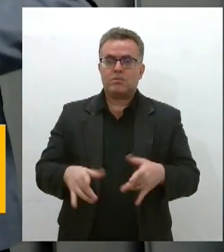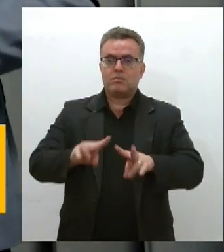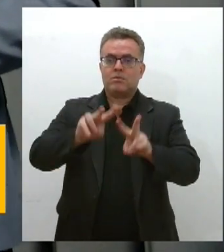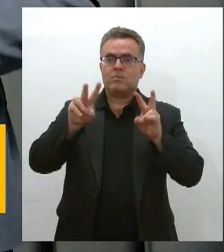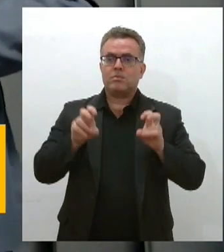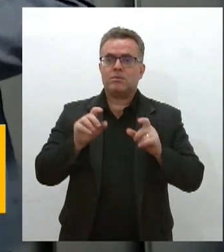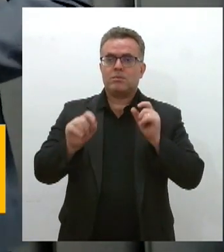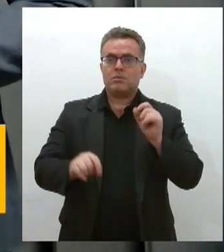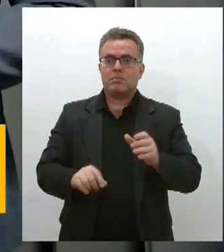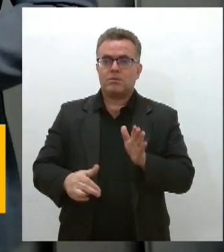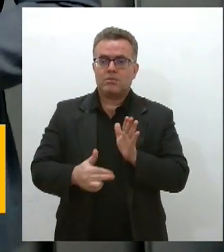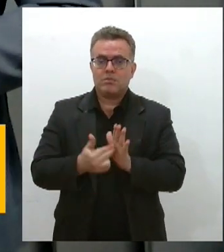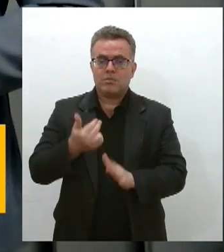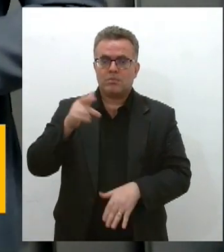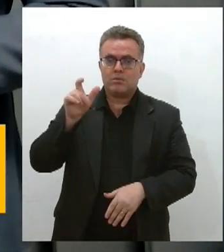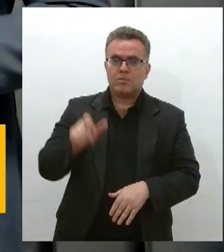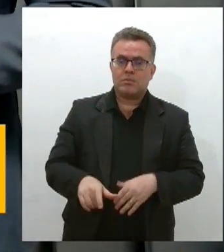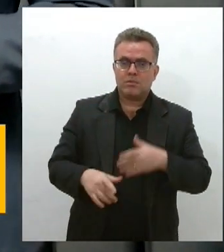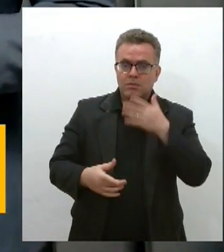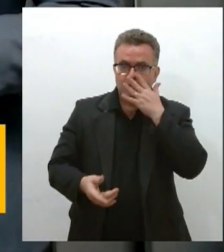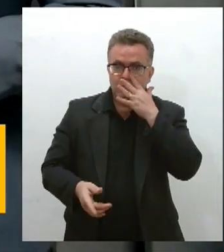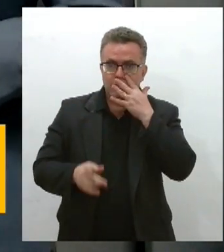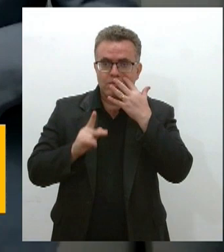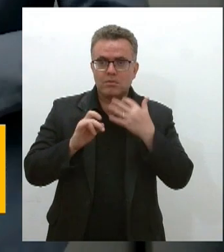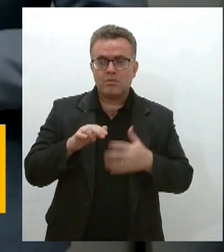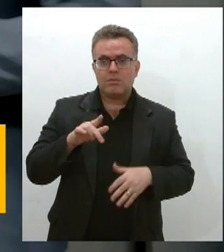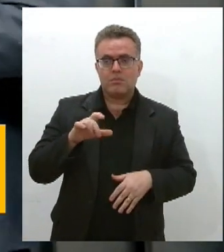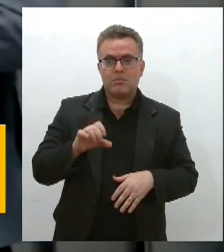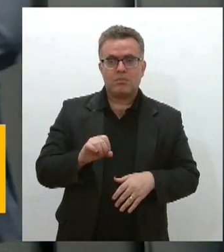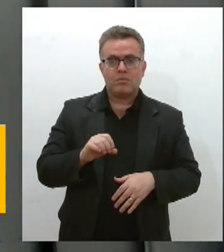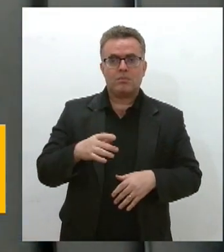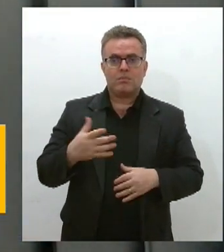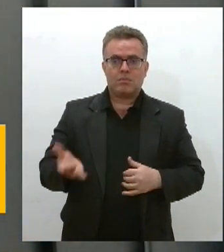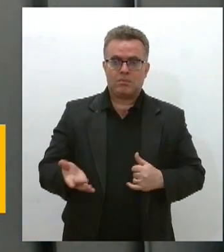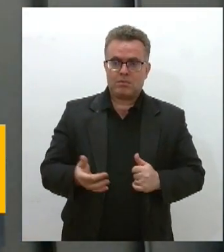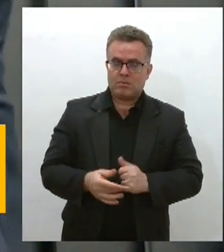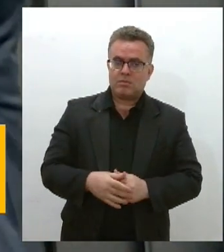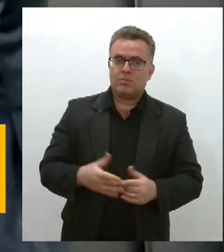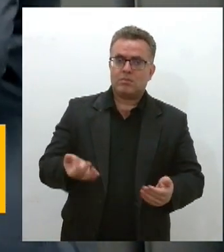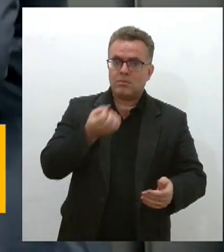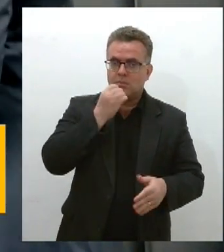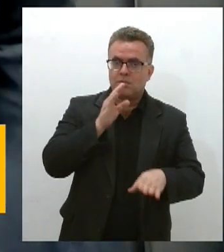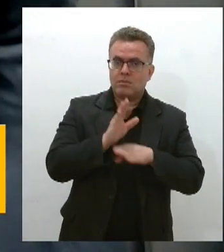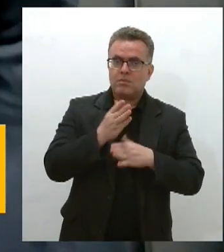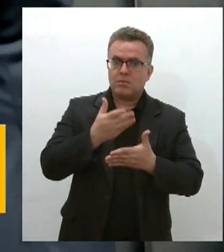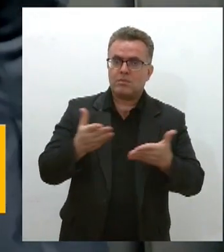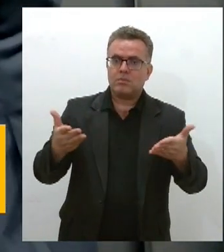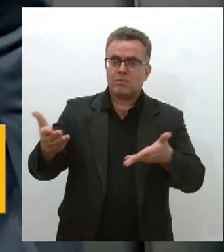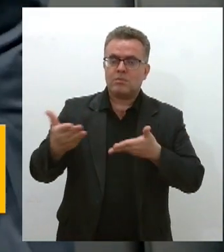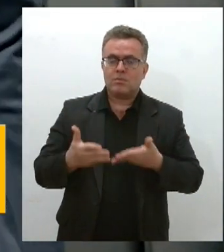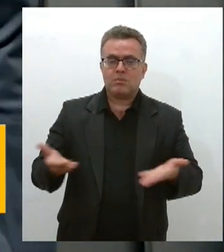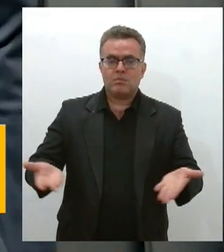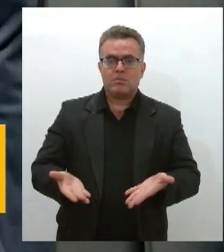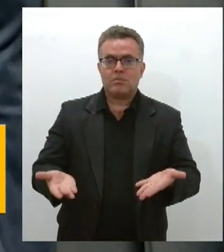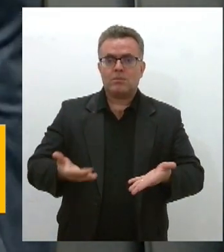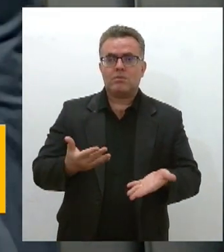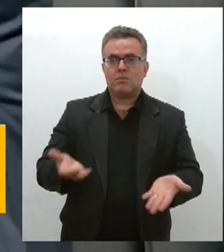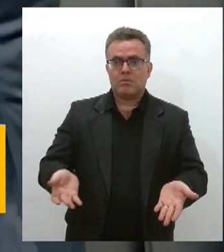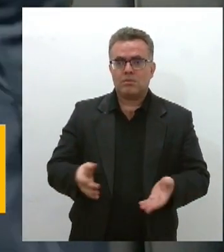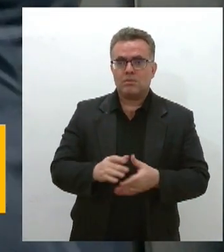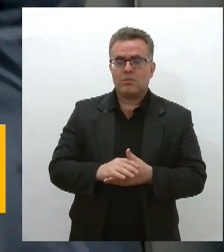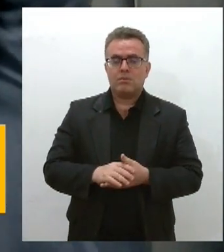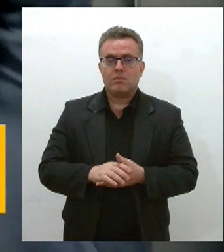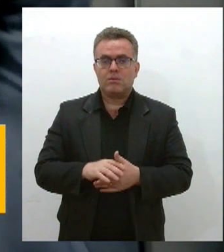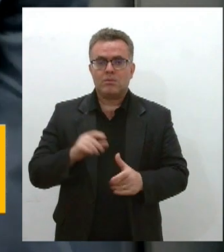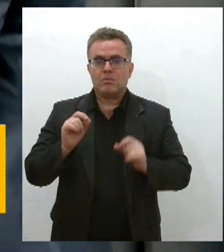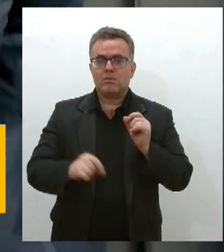cirurgião bucomaxilofacial Paulo Henrique Luiz de Freitas. Boa tarde, doutor Paulo. Seja muito bem-vindo ao Jornal da ALES, segunda edição. Um